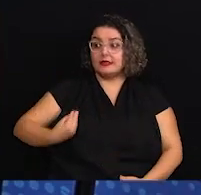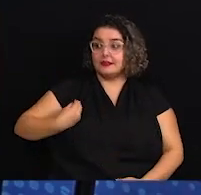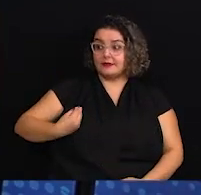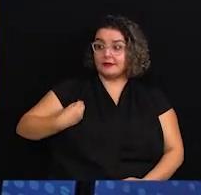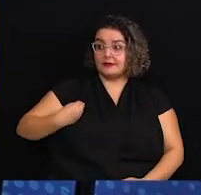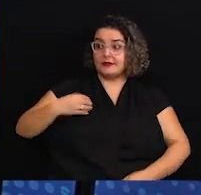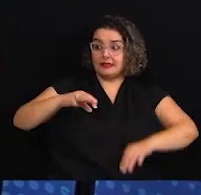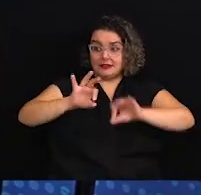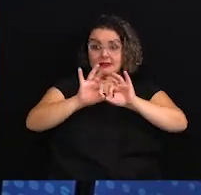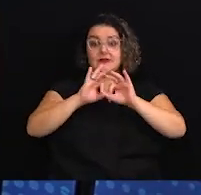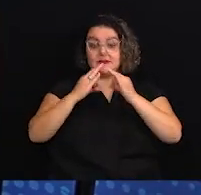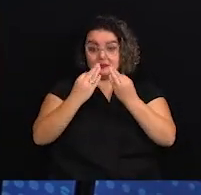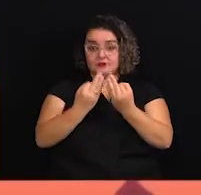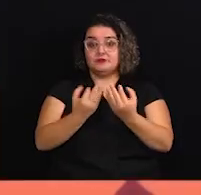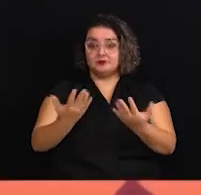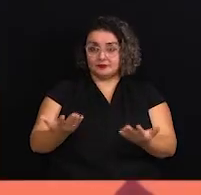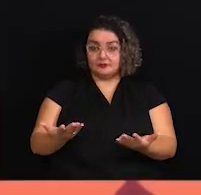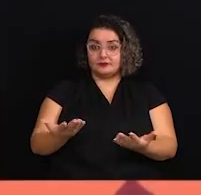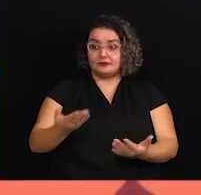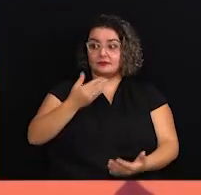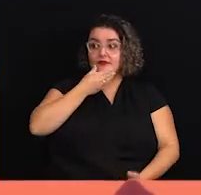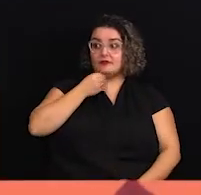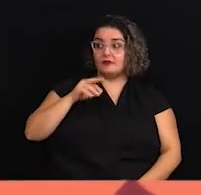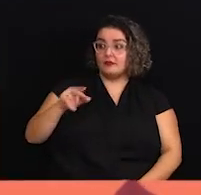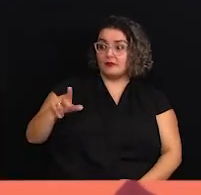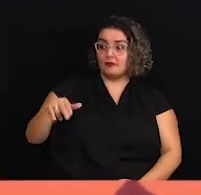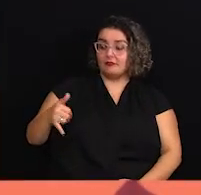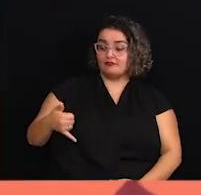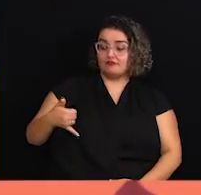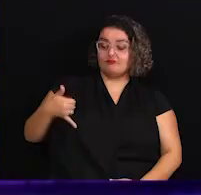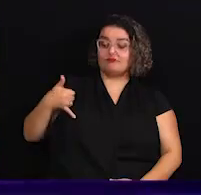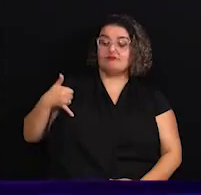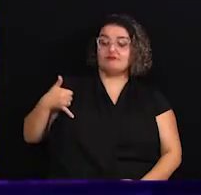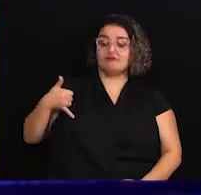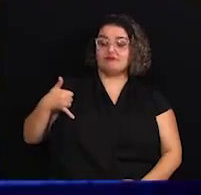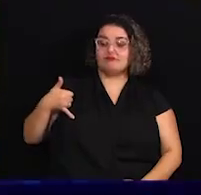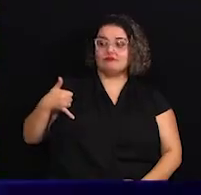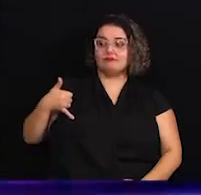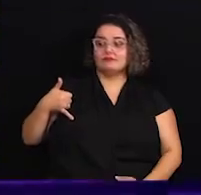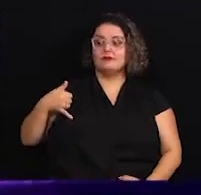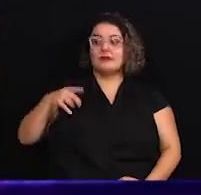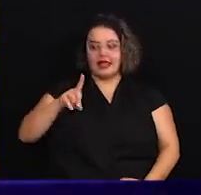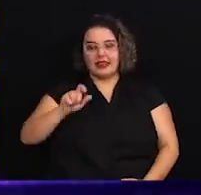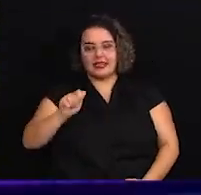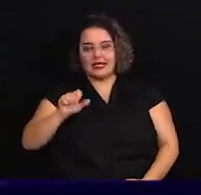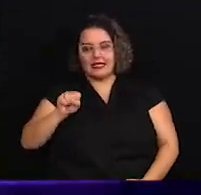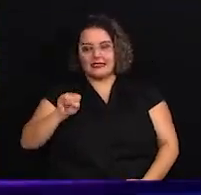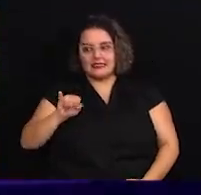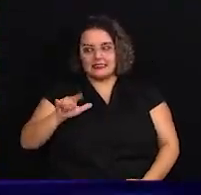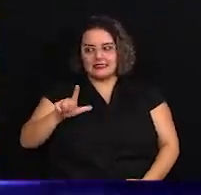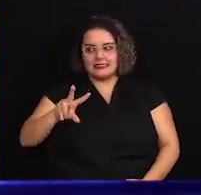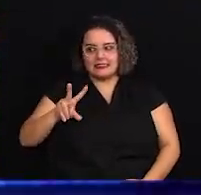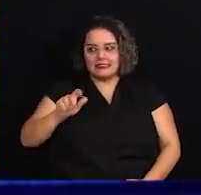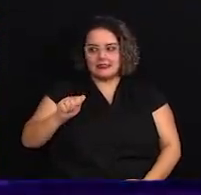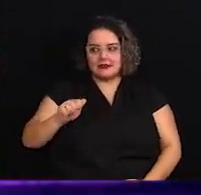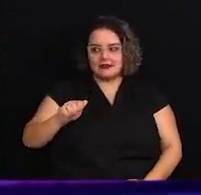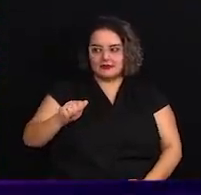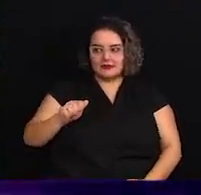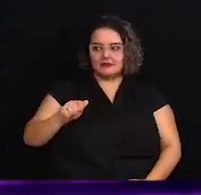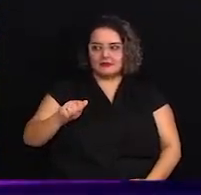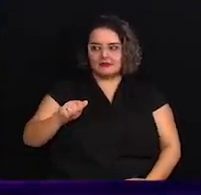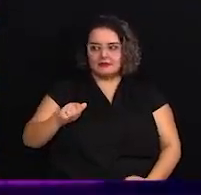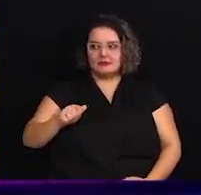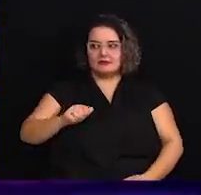ele se encontra na sua família, né? Onde ele é irmão do orgulhoso da Silva. A mãe